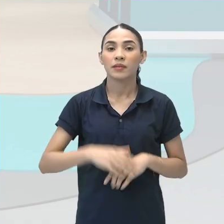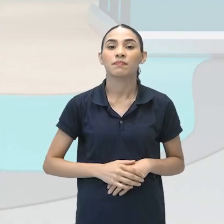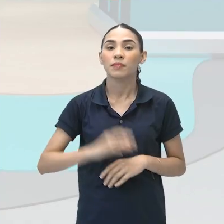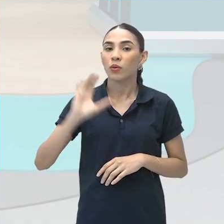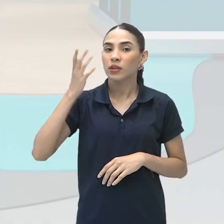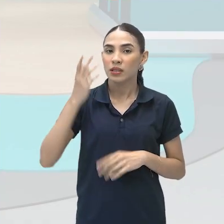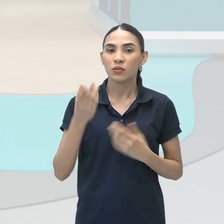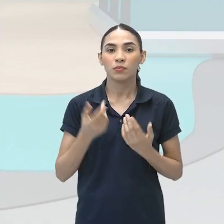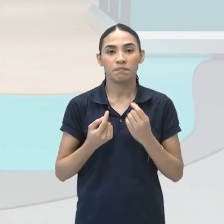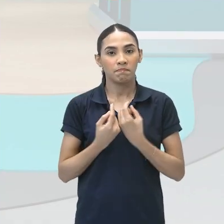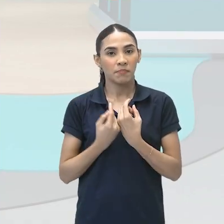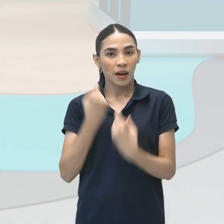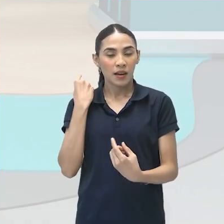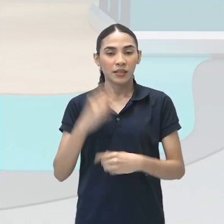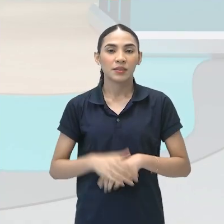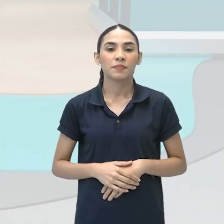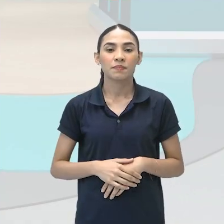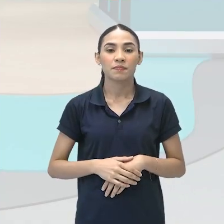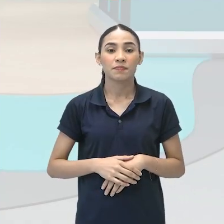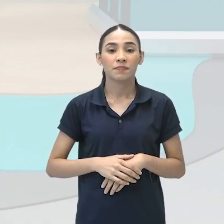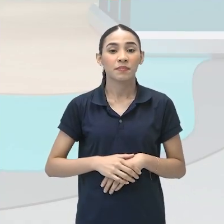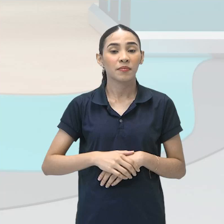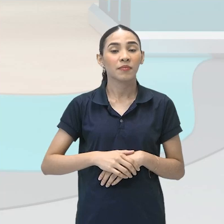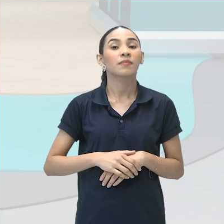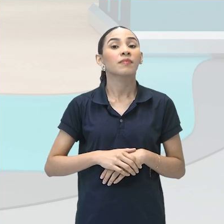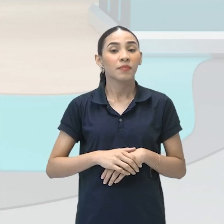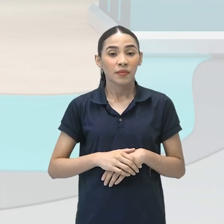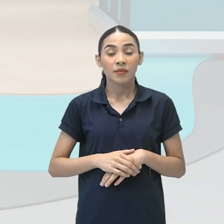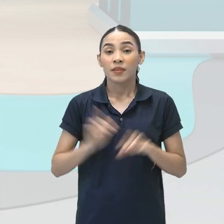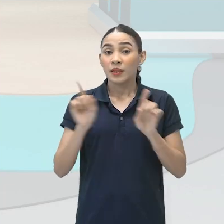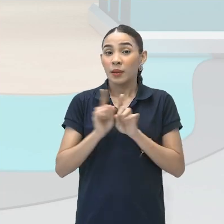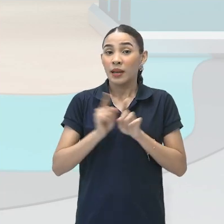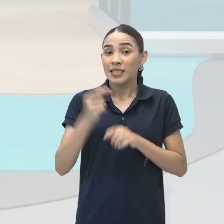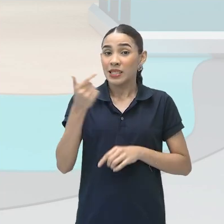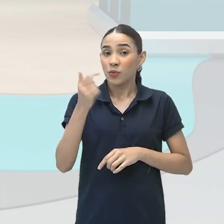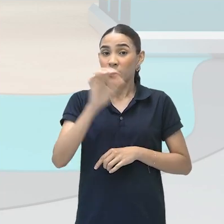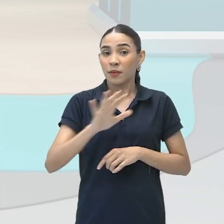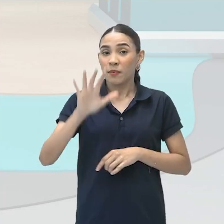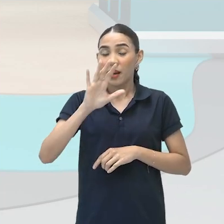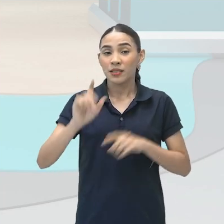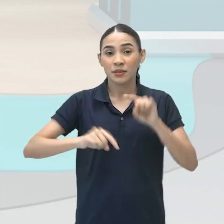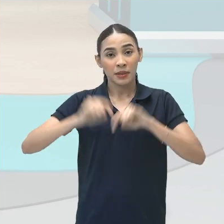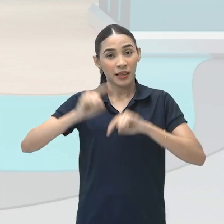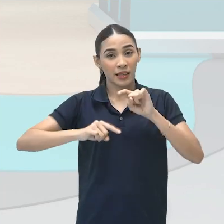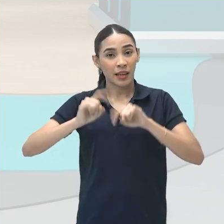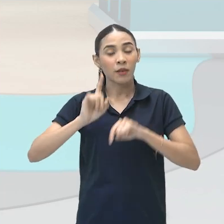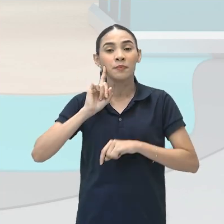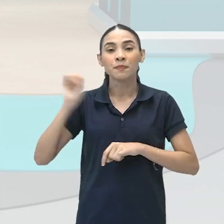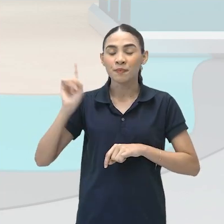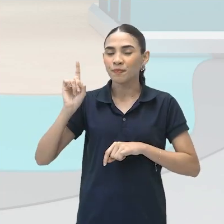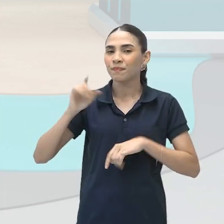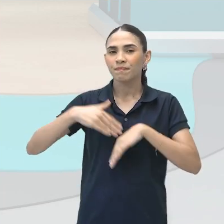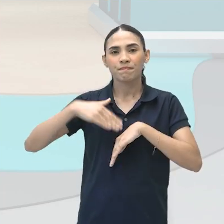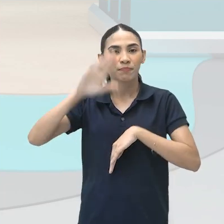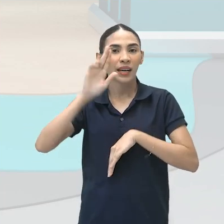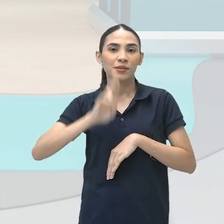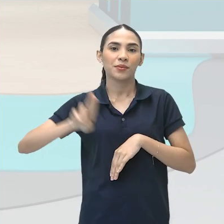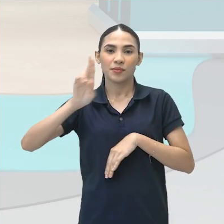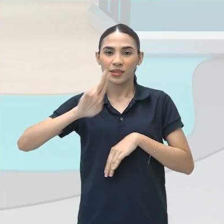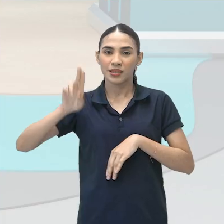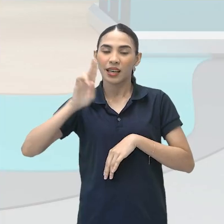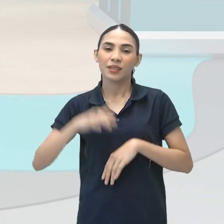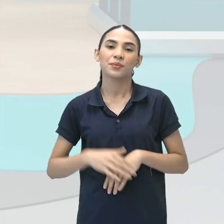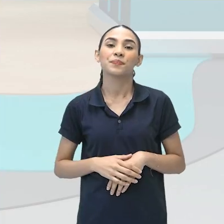ocorridos há algum tempo. Ao lado da ampulheta, vocês viram que apareceu também um outro objeto, esse mais familiar para nós